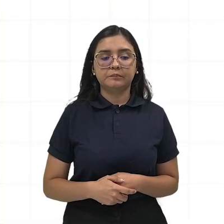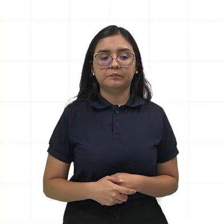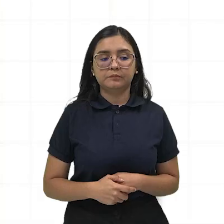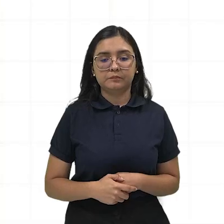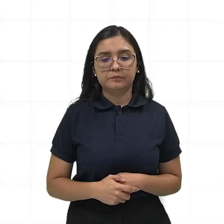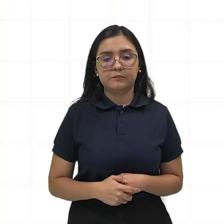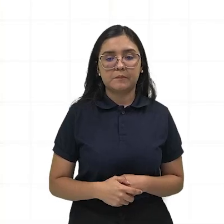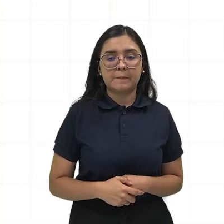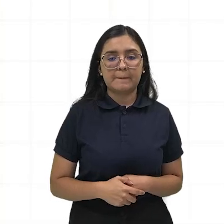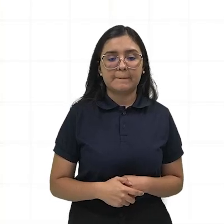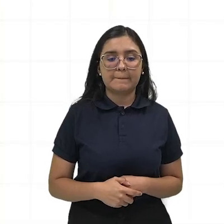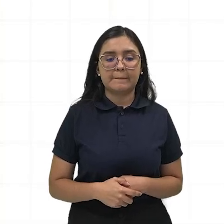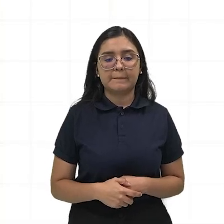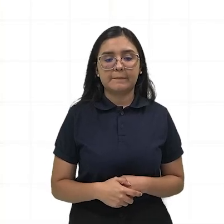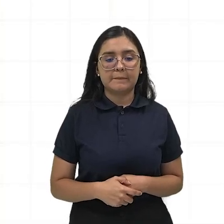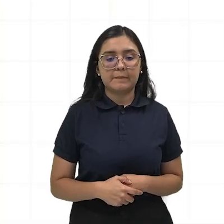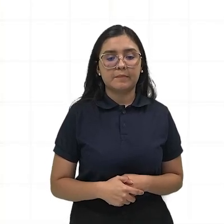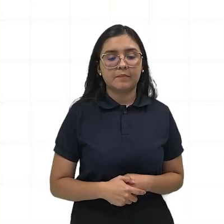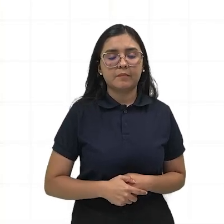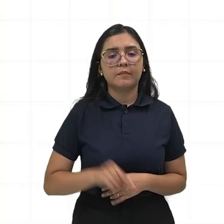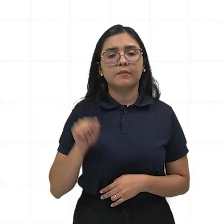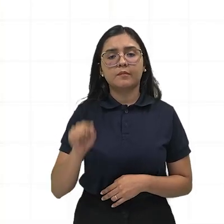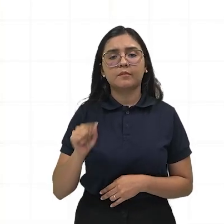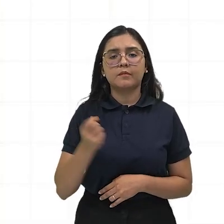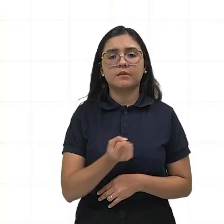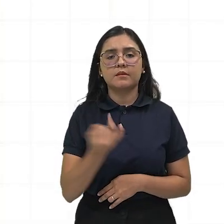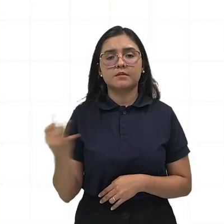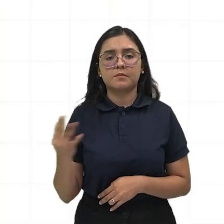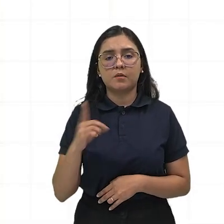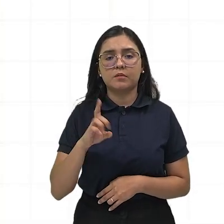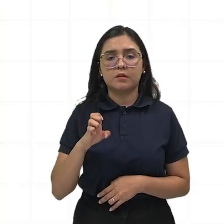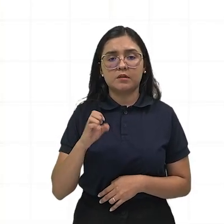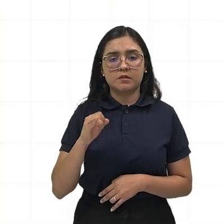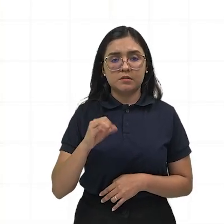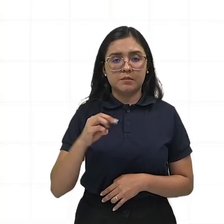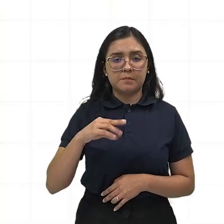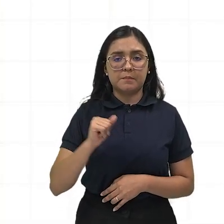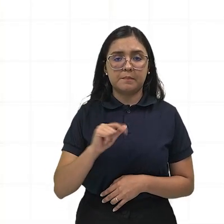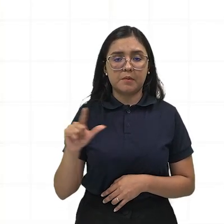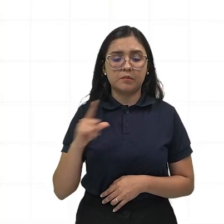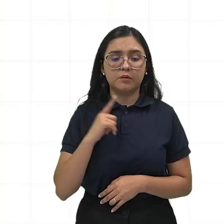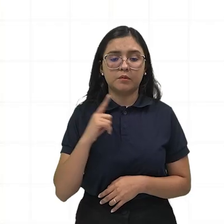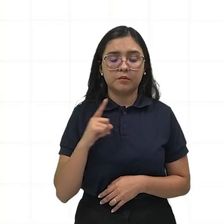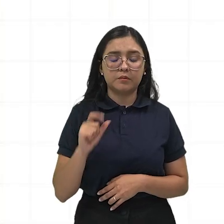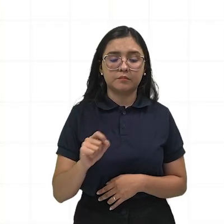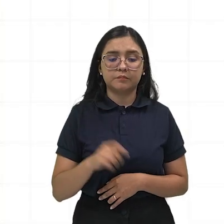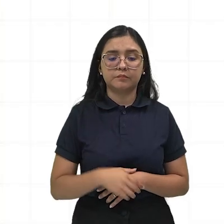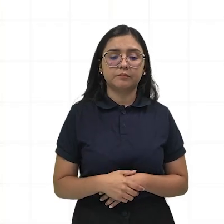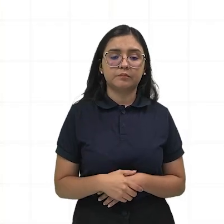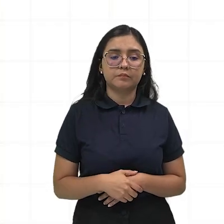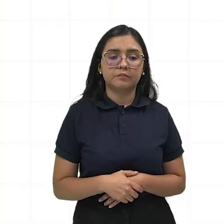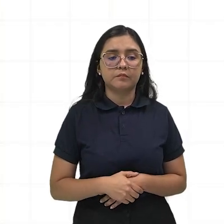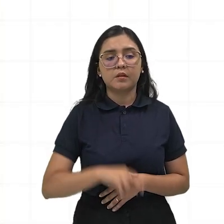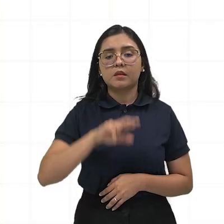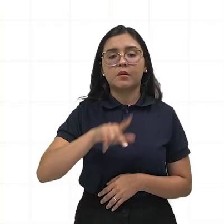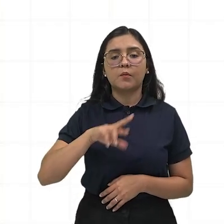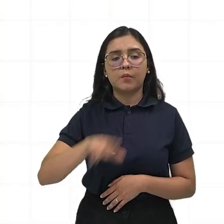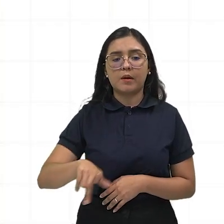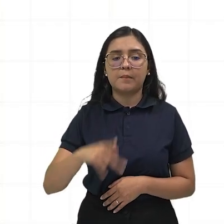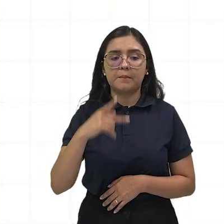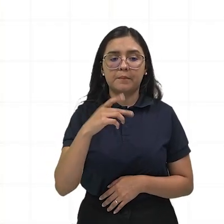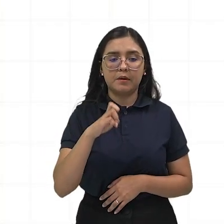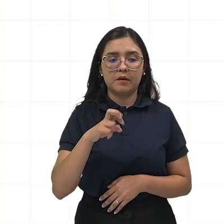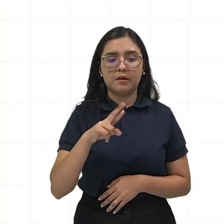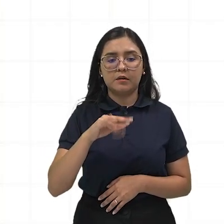Muito bem. E na parte decimal aqui, olha, ela vai ter uma parte não periódica, que